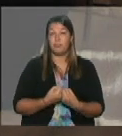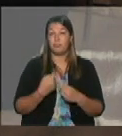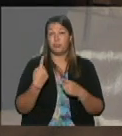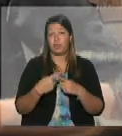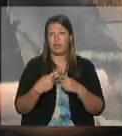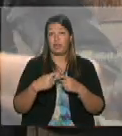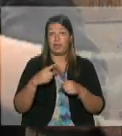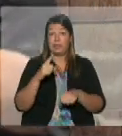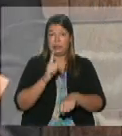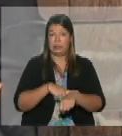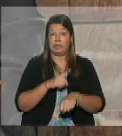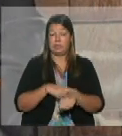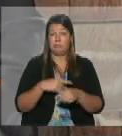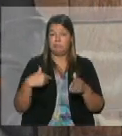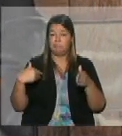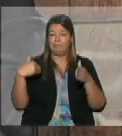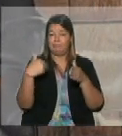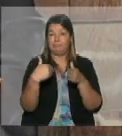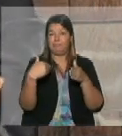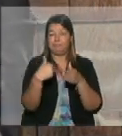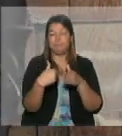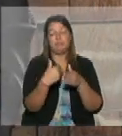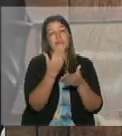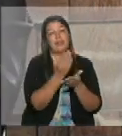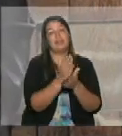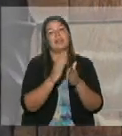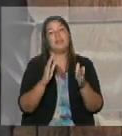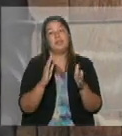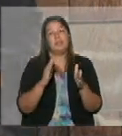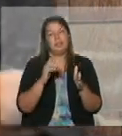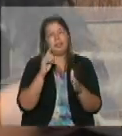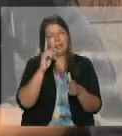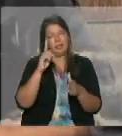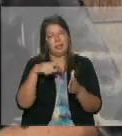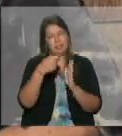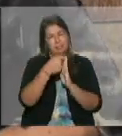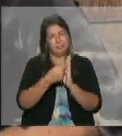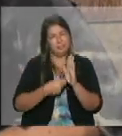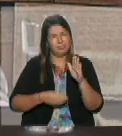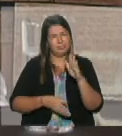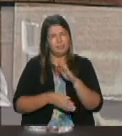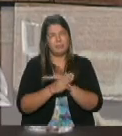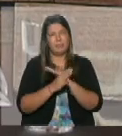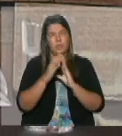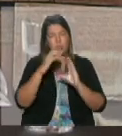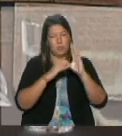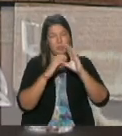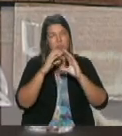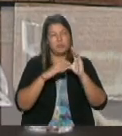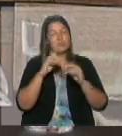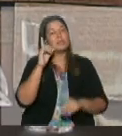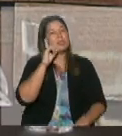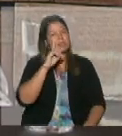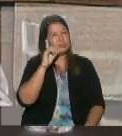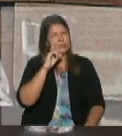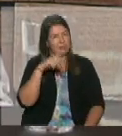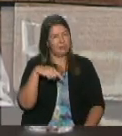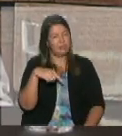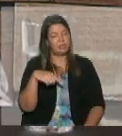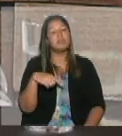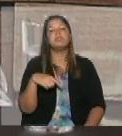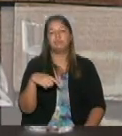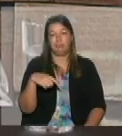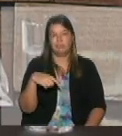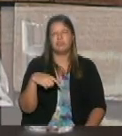vencendo. Esse é o do concurso que você acabou passando? Foi. Esse que te levou para os Estados Unidos? Isso. Olha que bacana. Exatamente. Aí você